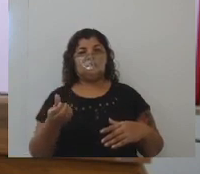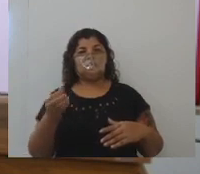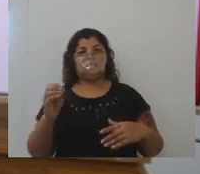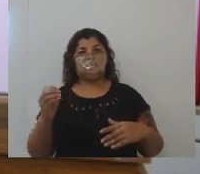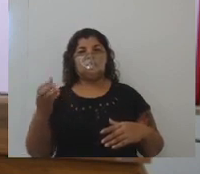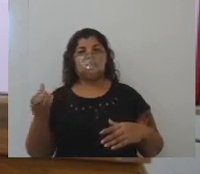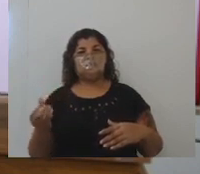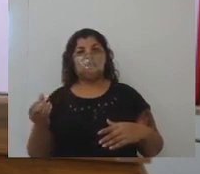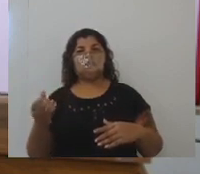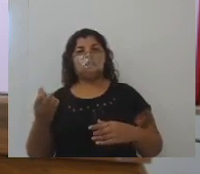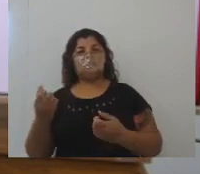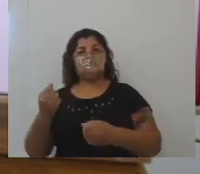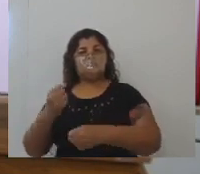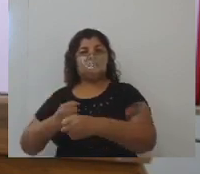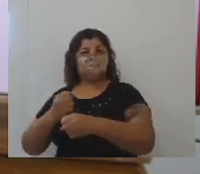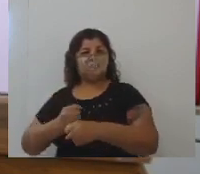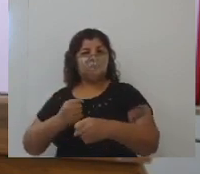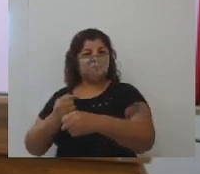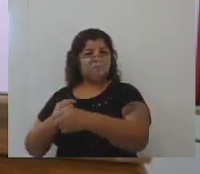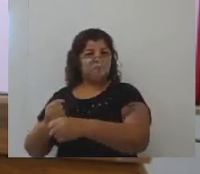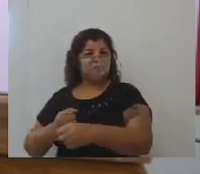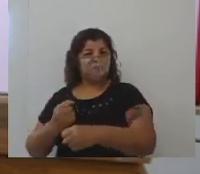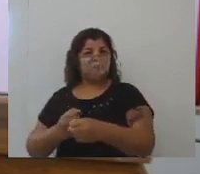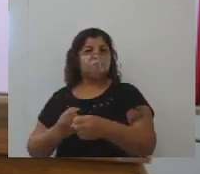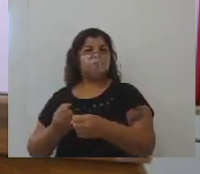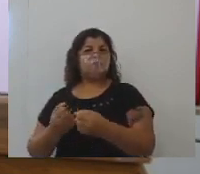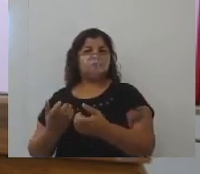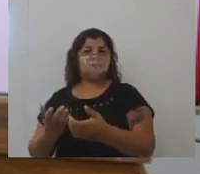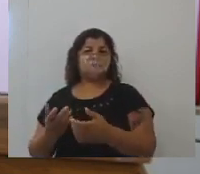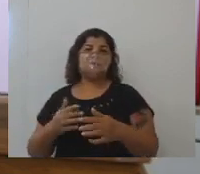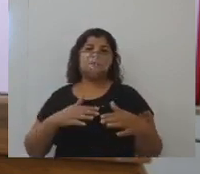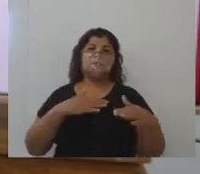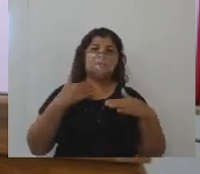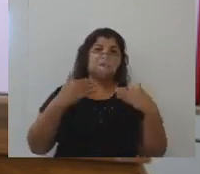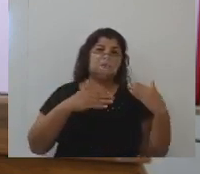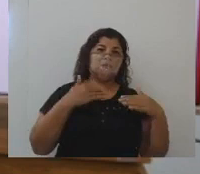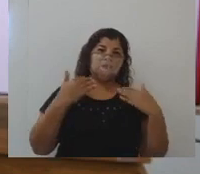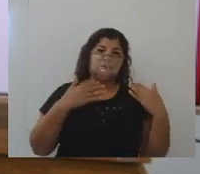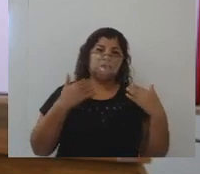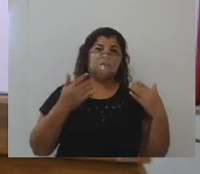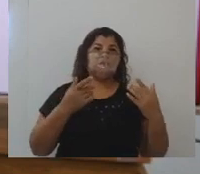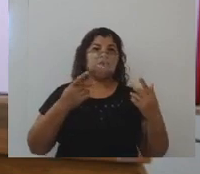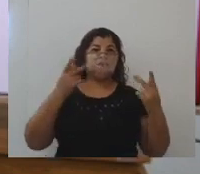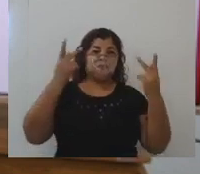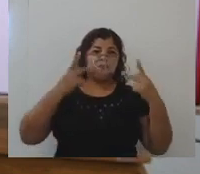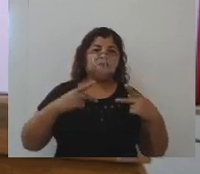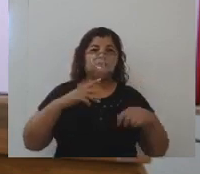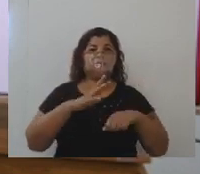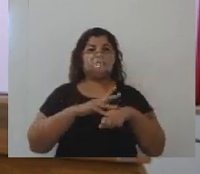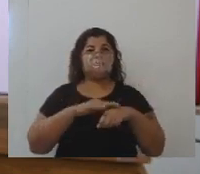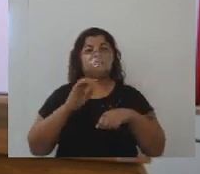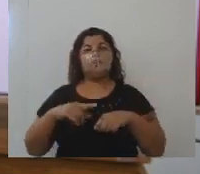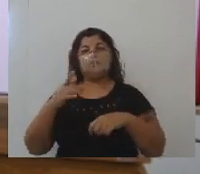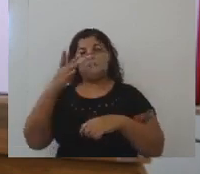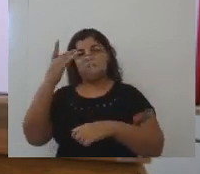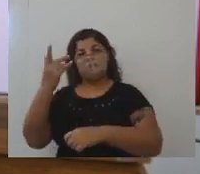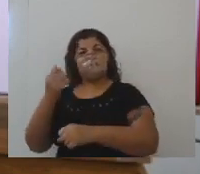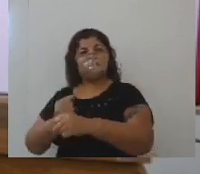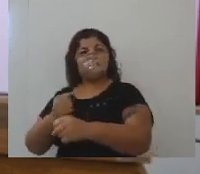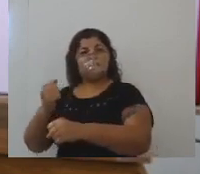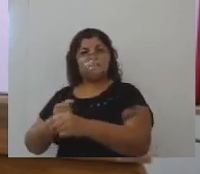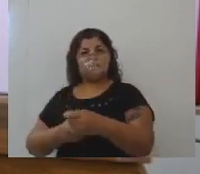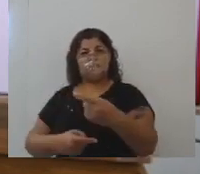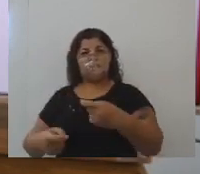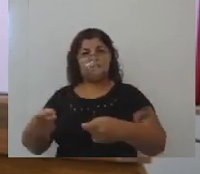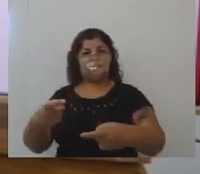65.606 homicídios. Eu não estou falando de morte, como a gente fala aqui no Nordeste, não, né? De morte morrida, não. Estou falando de morte matada, certo?